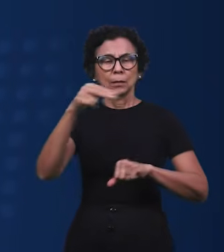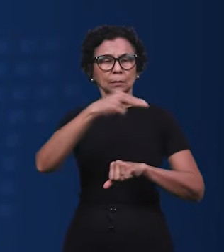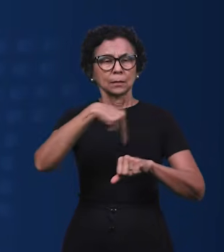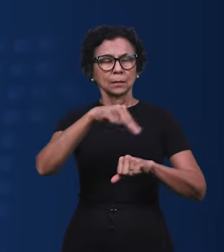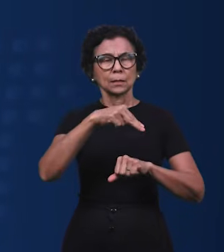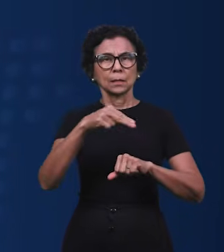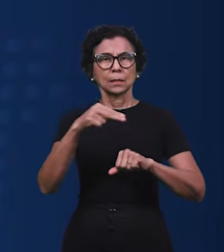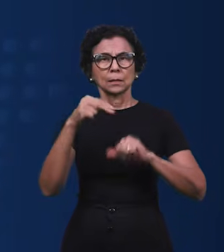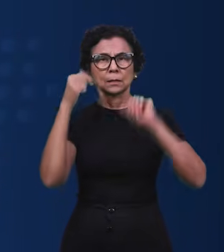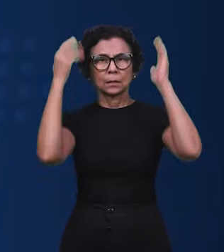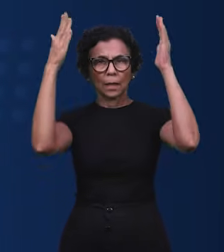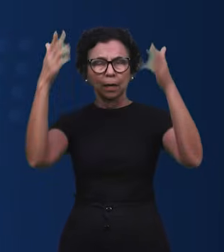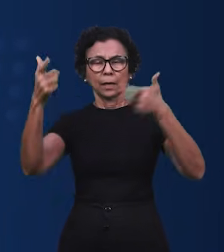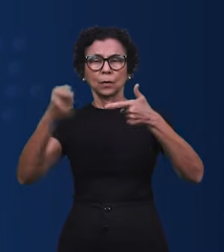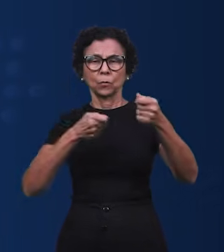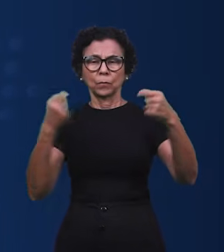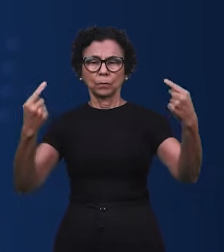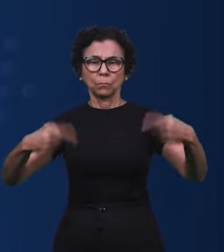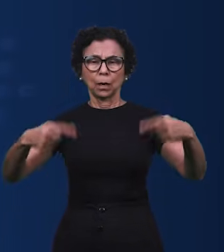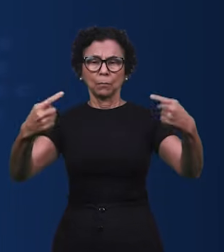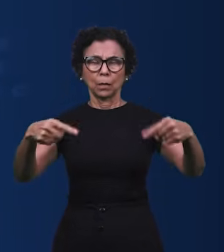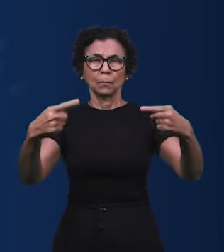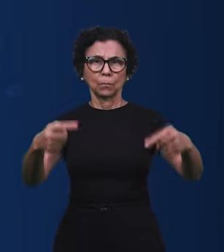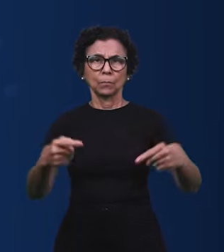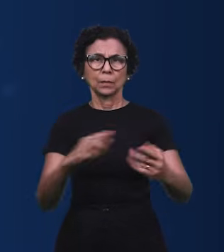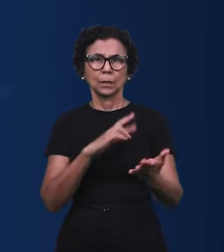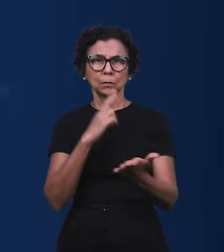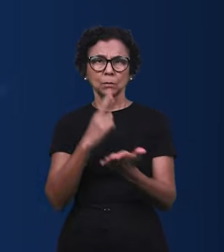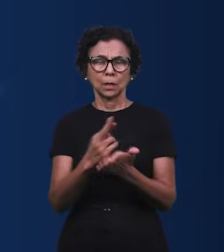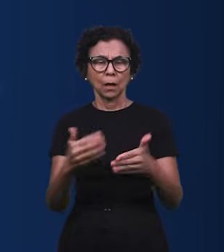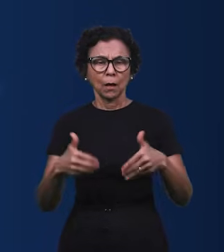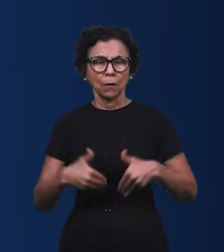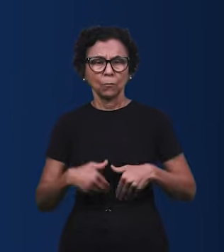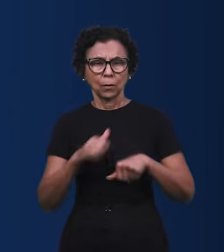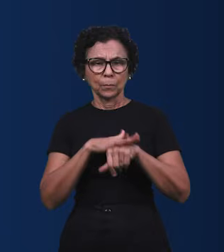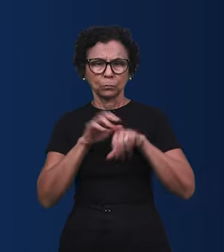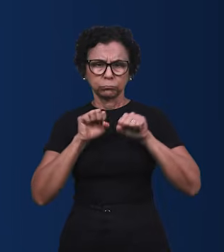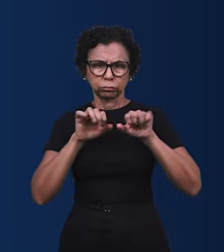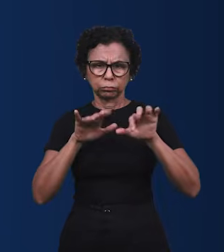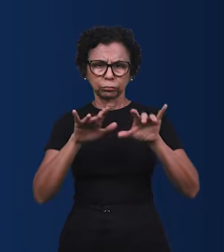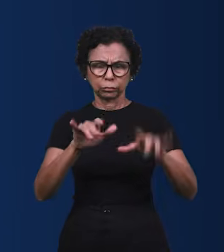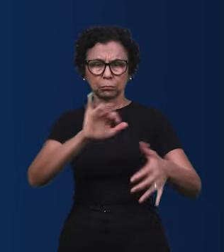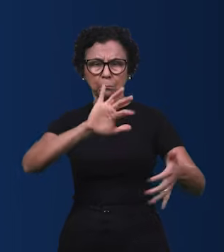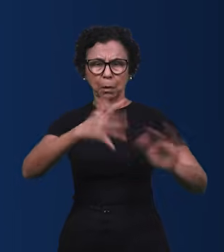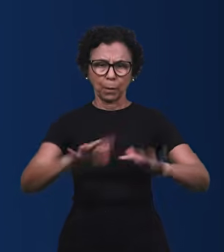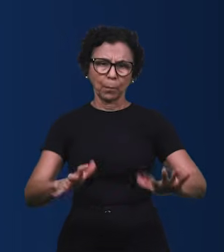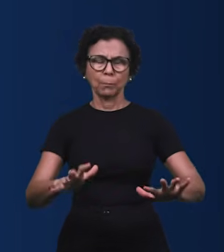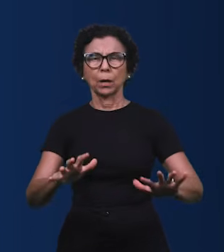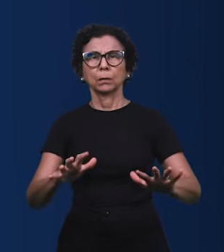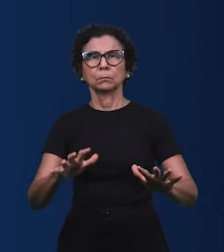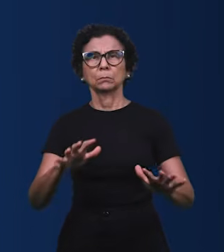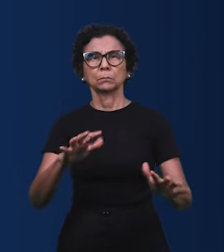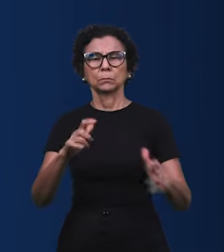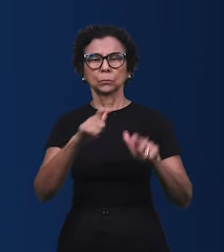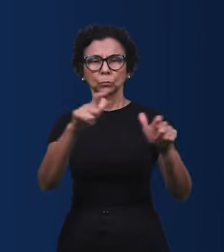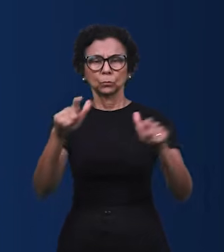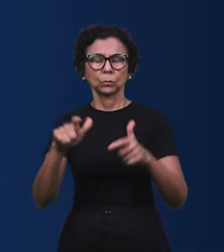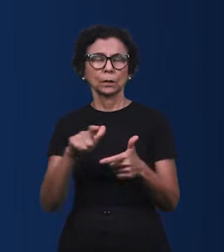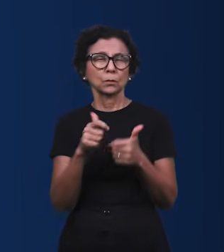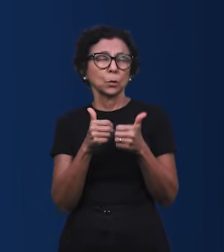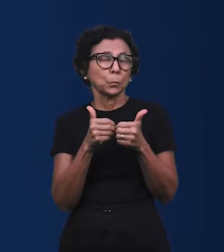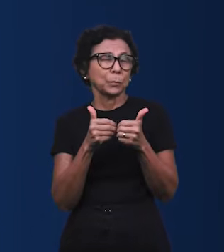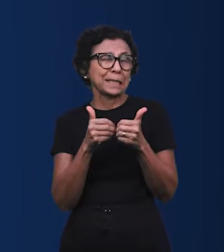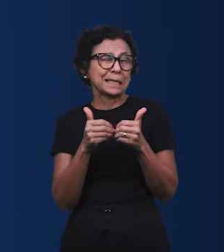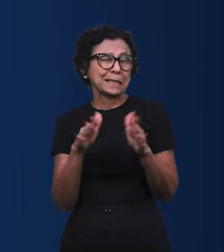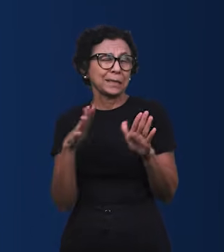nação, reino contra reino, e haverá fomes, pestes, terremotos em vários lugares. Mas estas coisas são os princípios